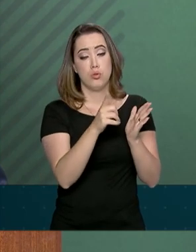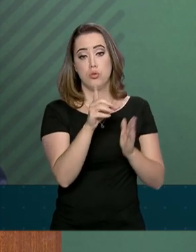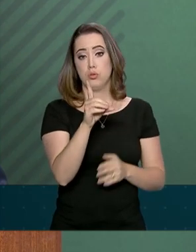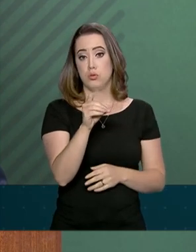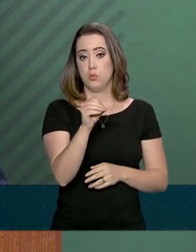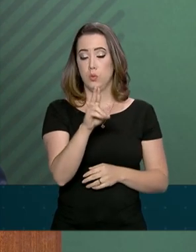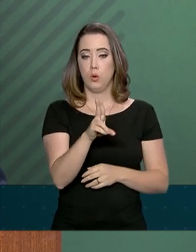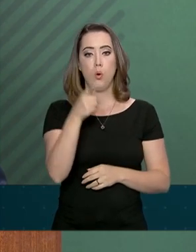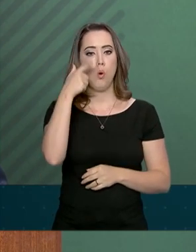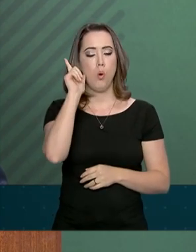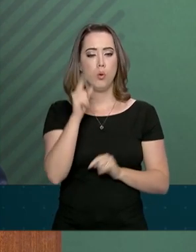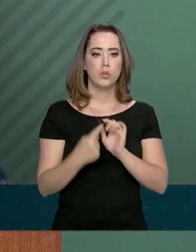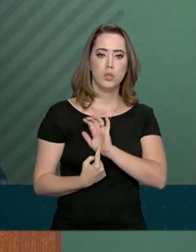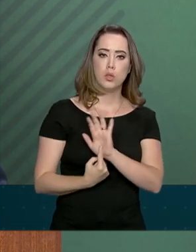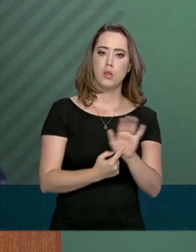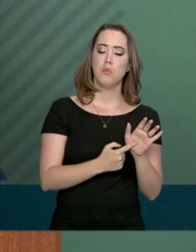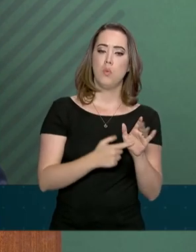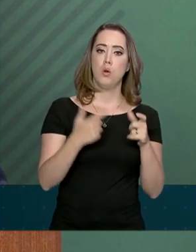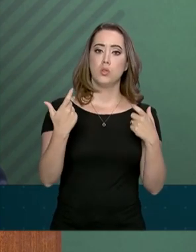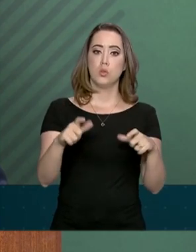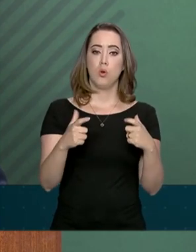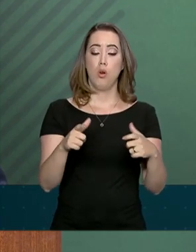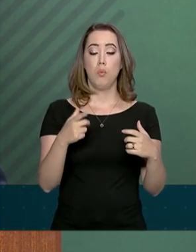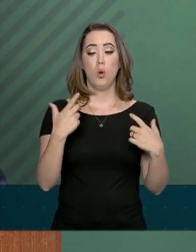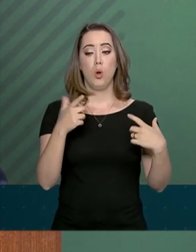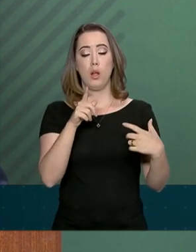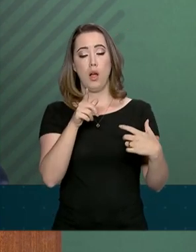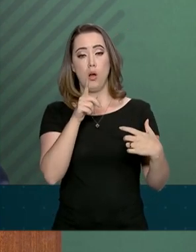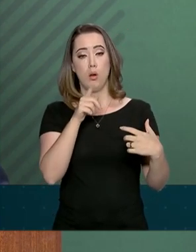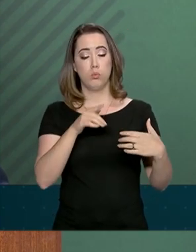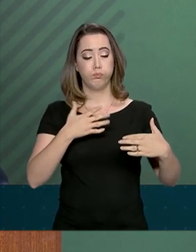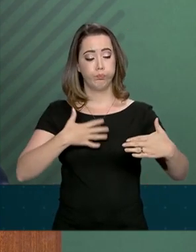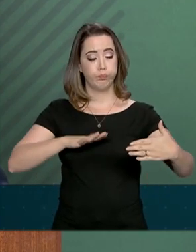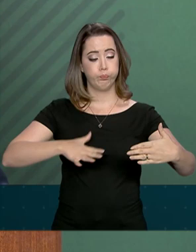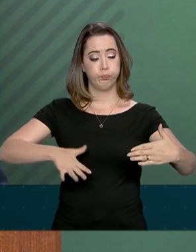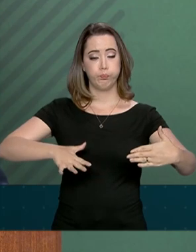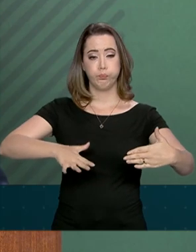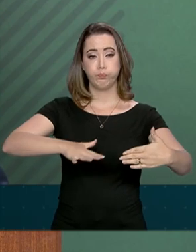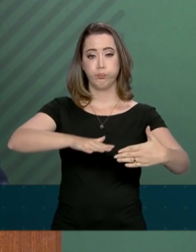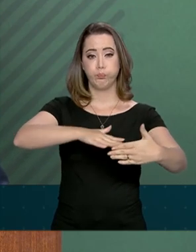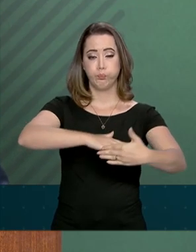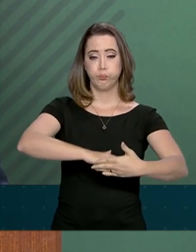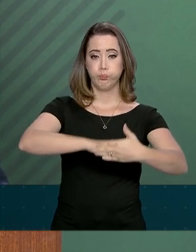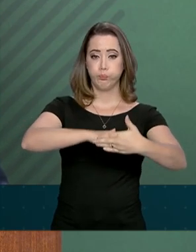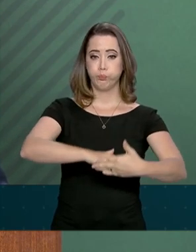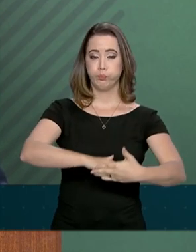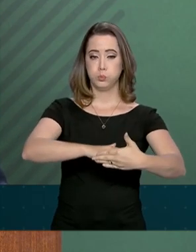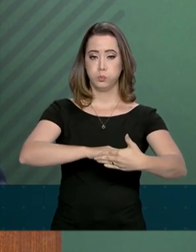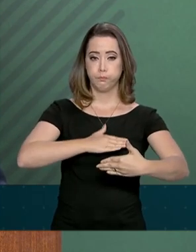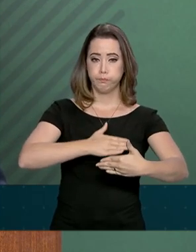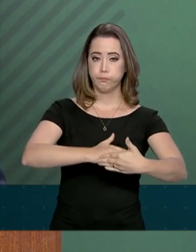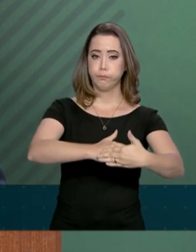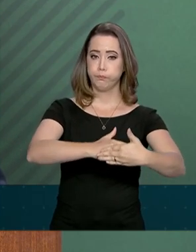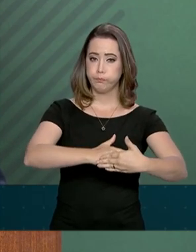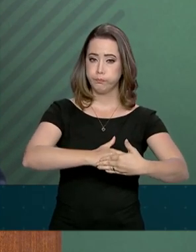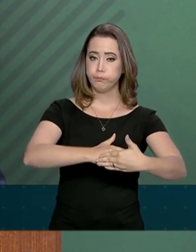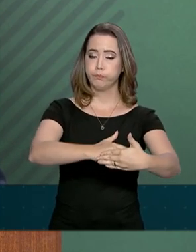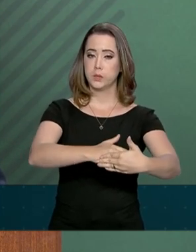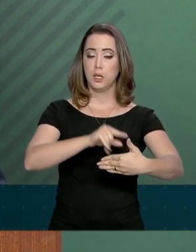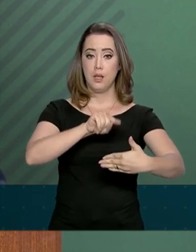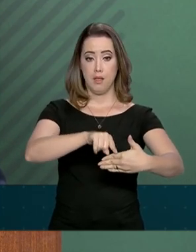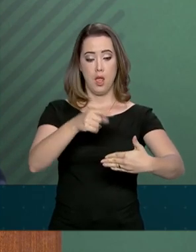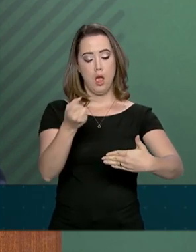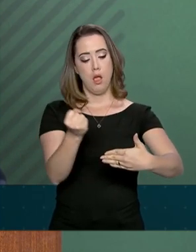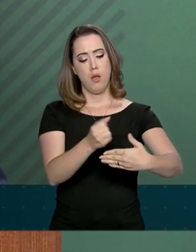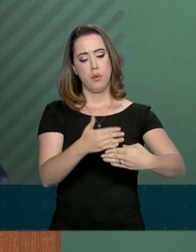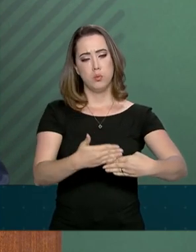assegurar a estabilidade de barragens de mineração notadamente aquelas construídas ou